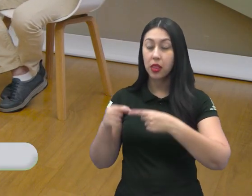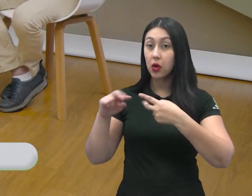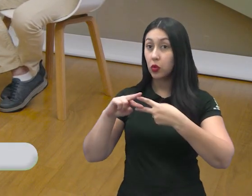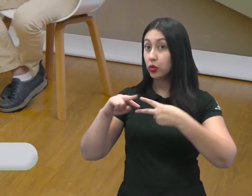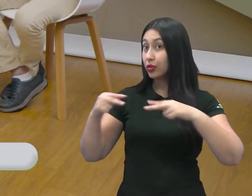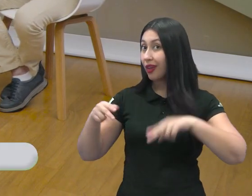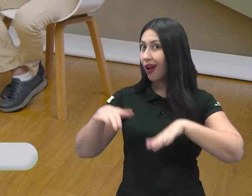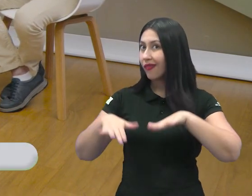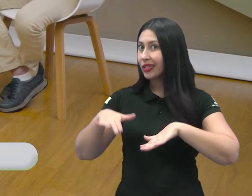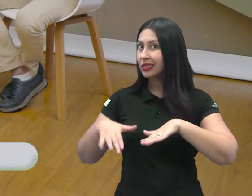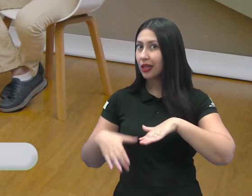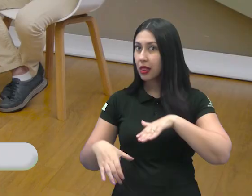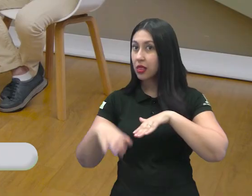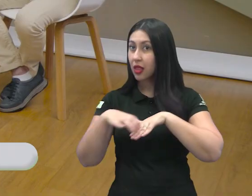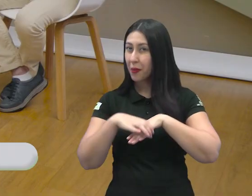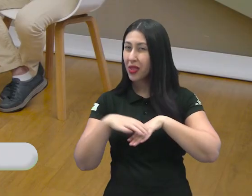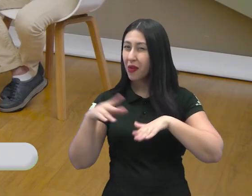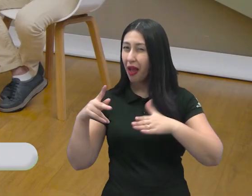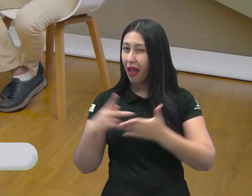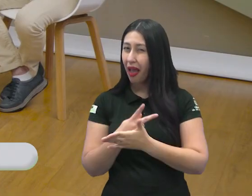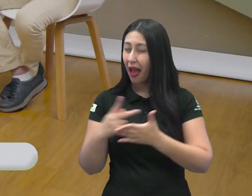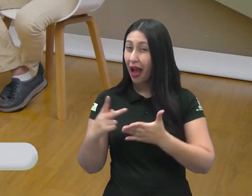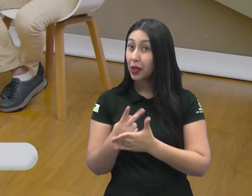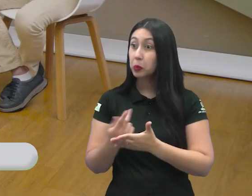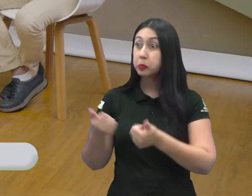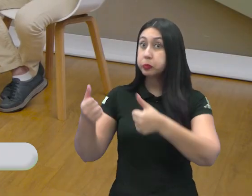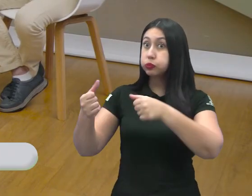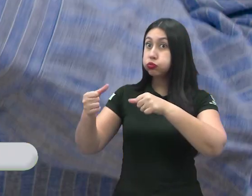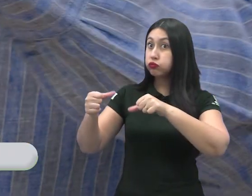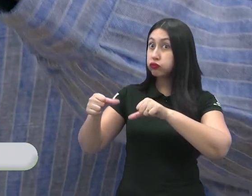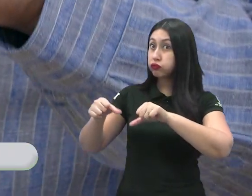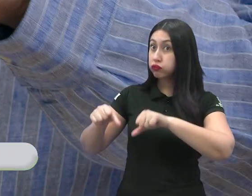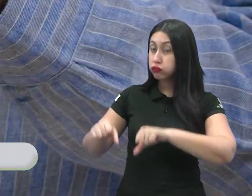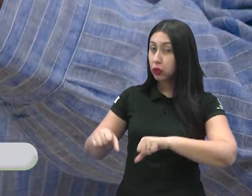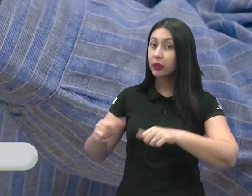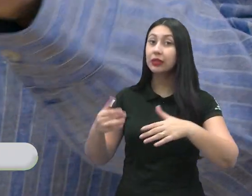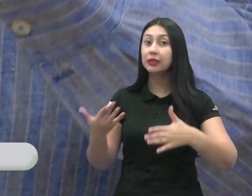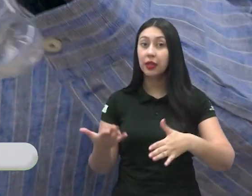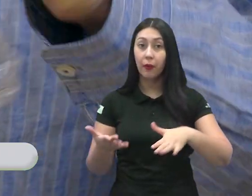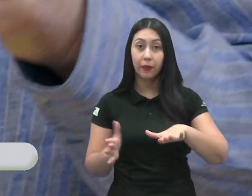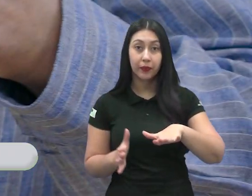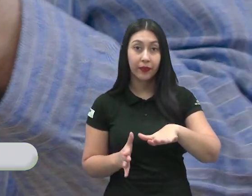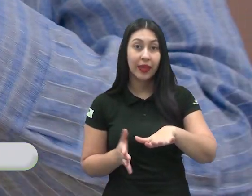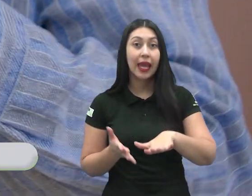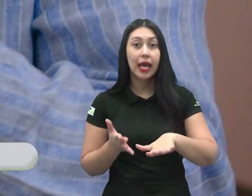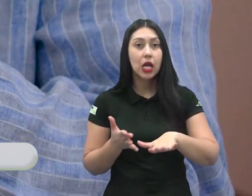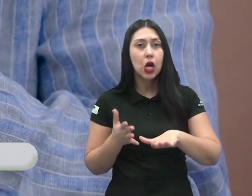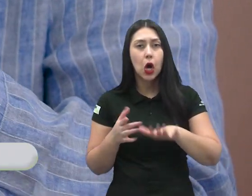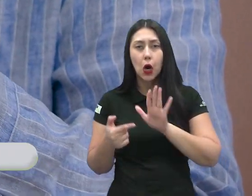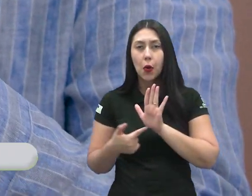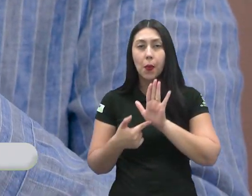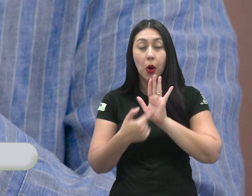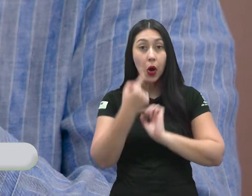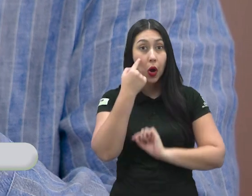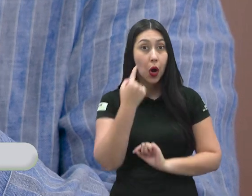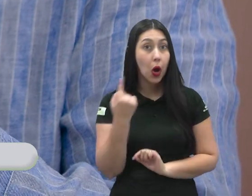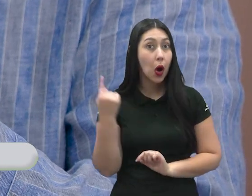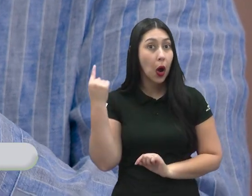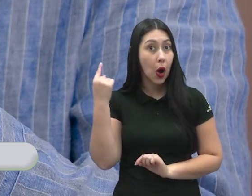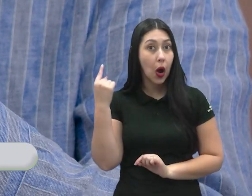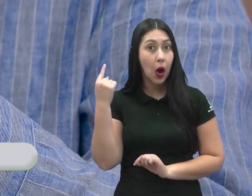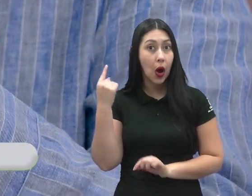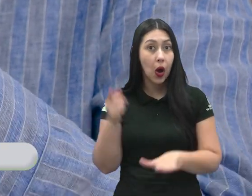calçados inadequados exacerbam, propiciam. Então, joanete é o quê? Aqui, não sei se está dando para ver bem aí. Aqui é o primeiro metatarso,